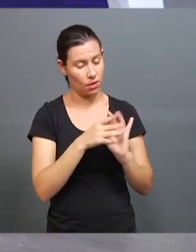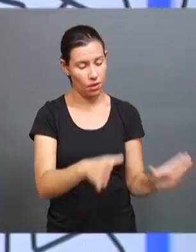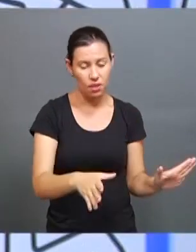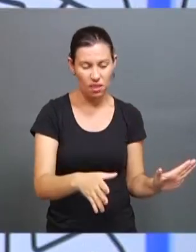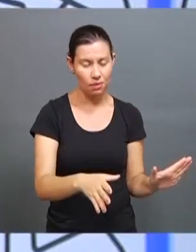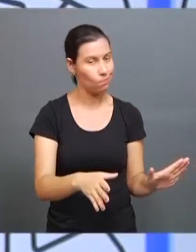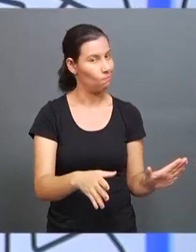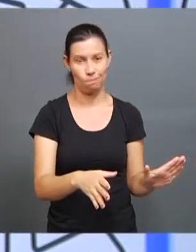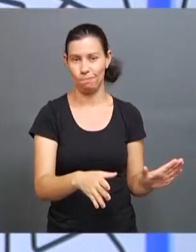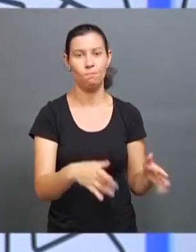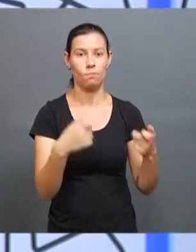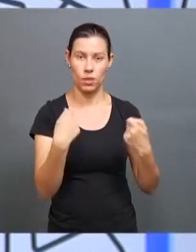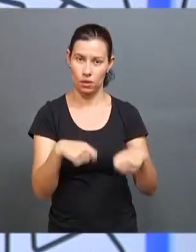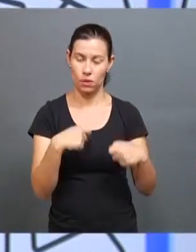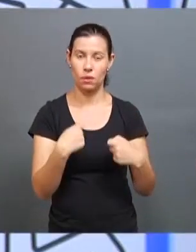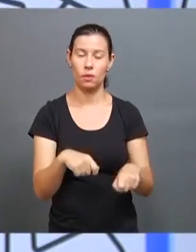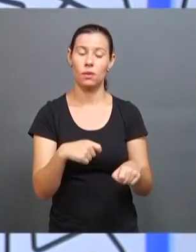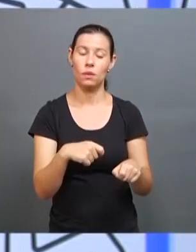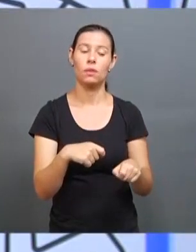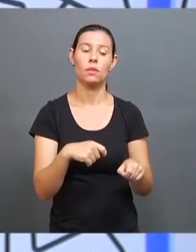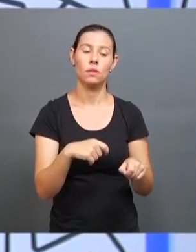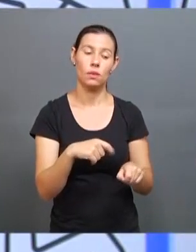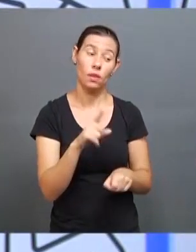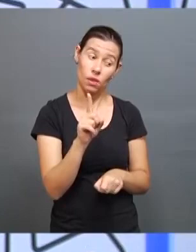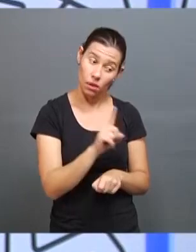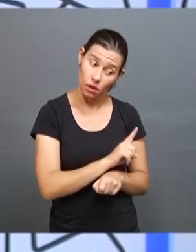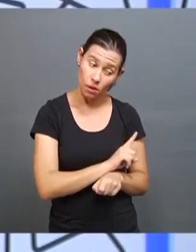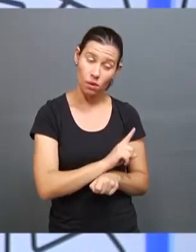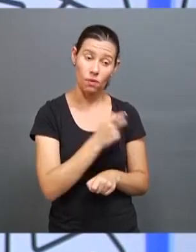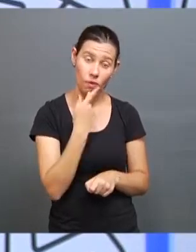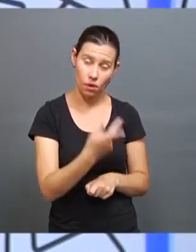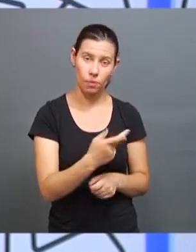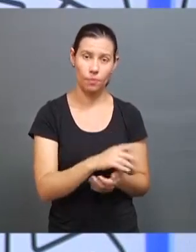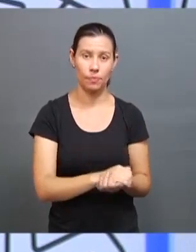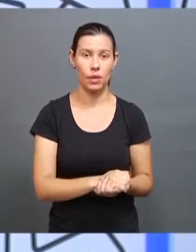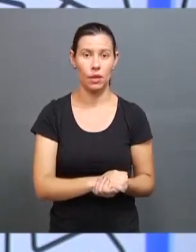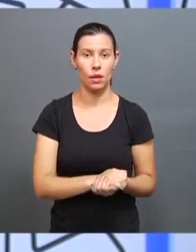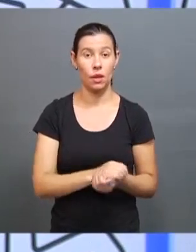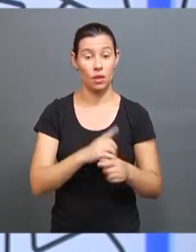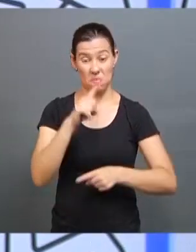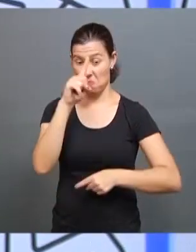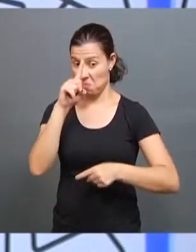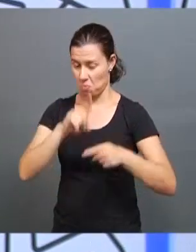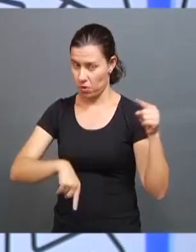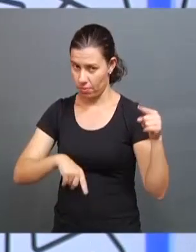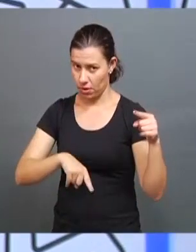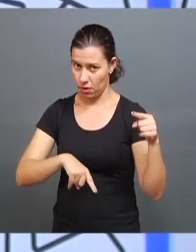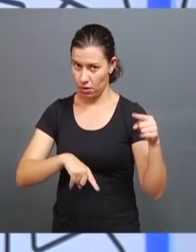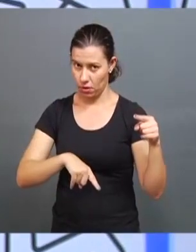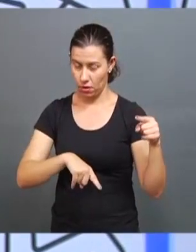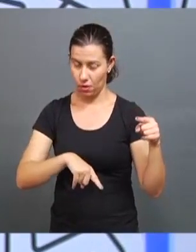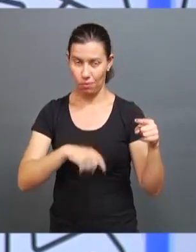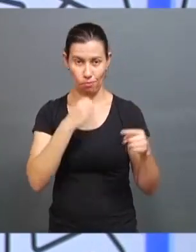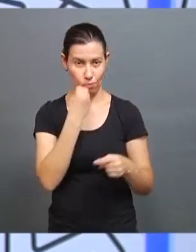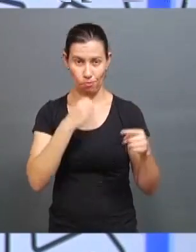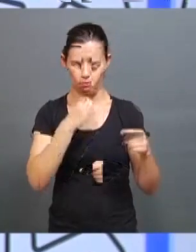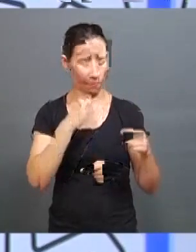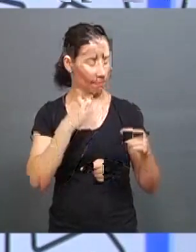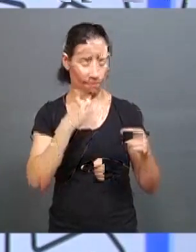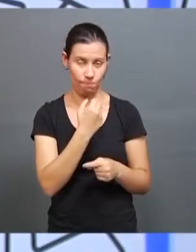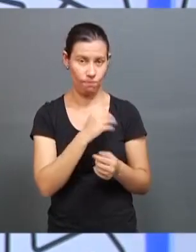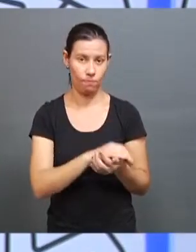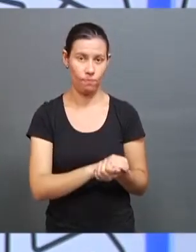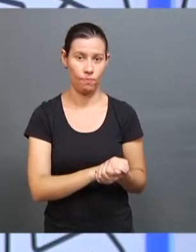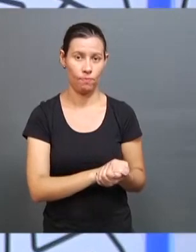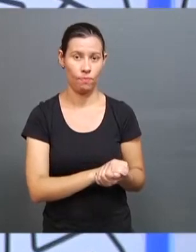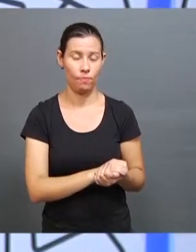minha forma de ver, proibir não leva a lugar nenhum, né? Porque se eu te disser assim, não pense em